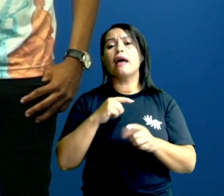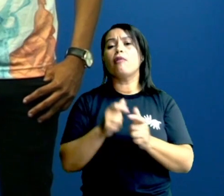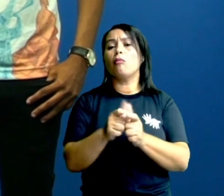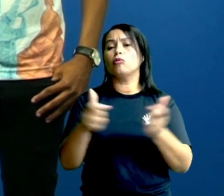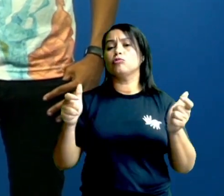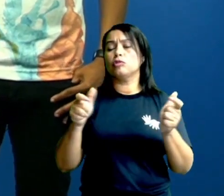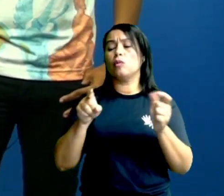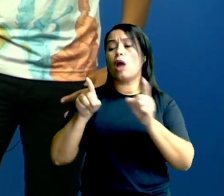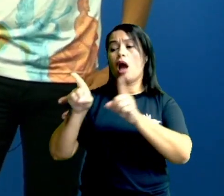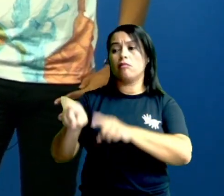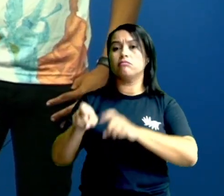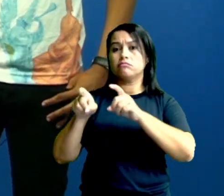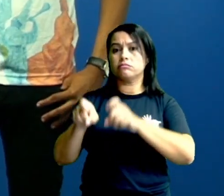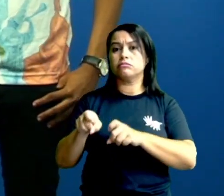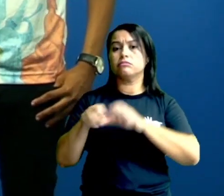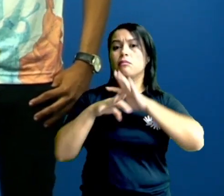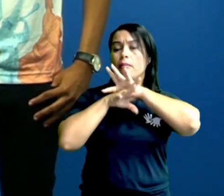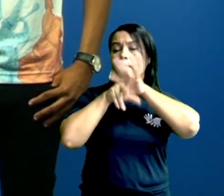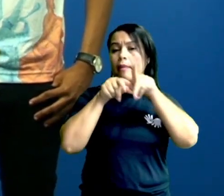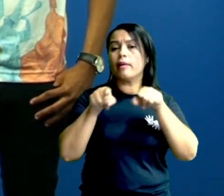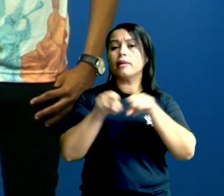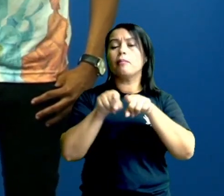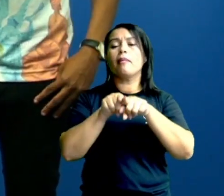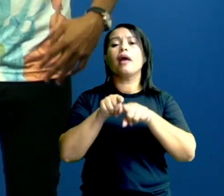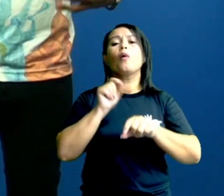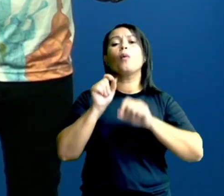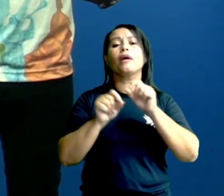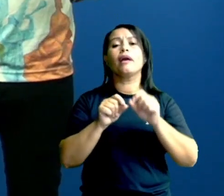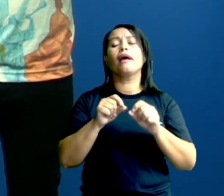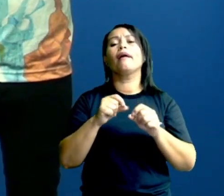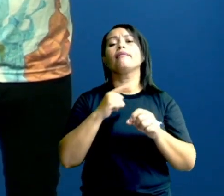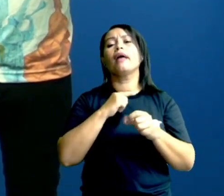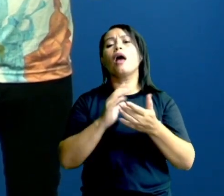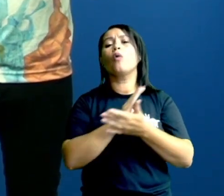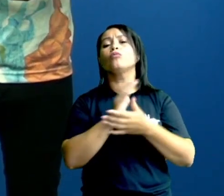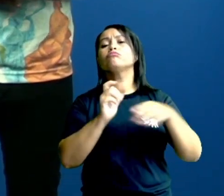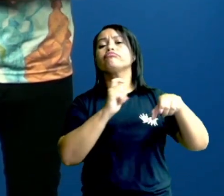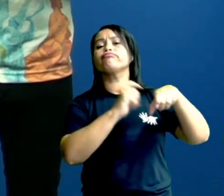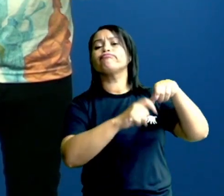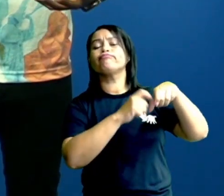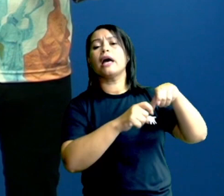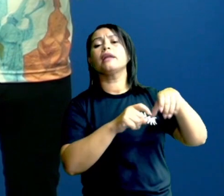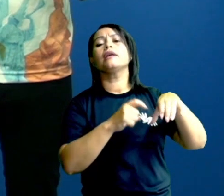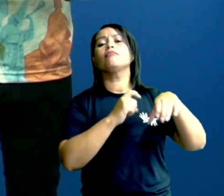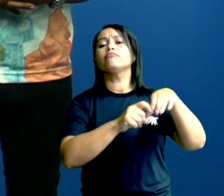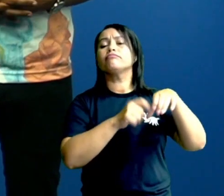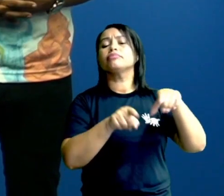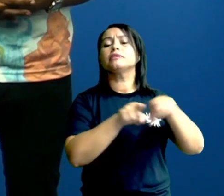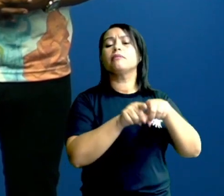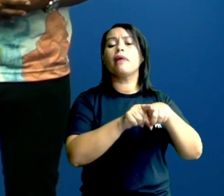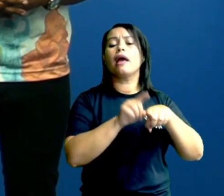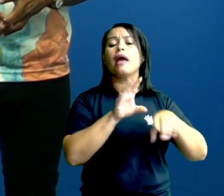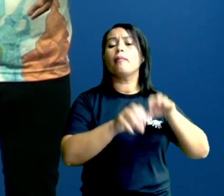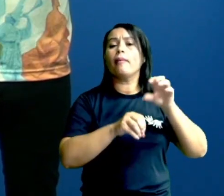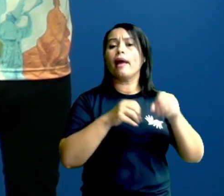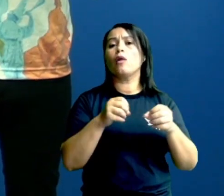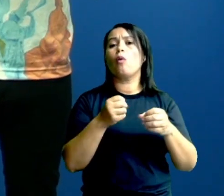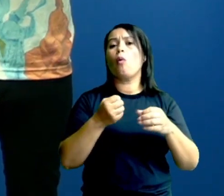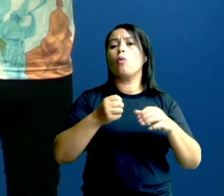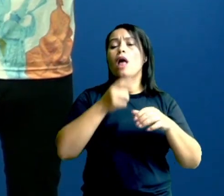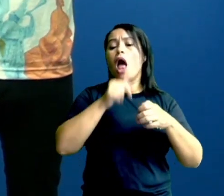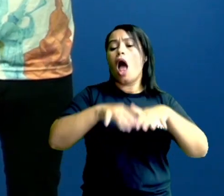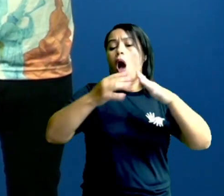intensificar na região a gente tem também a extração mineral e o garimpo né que são logicamente atividade né que estão aí